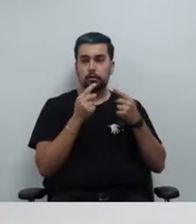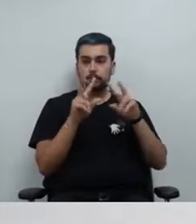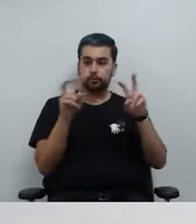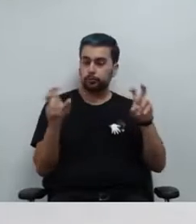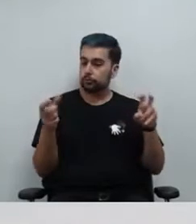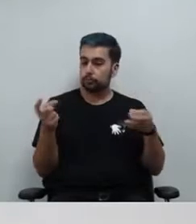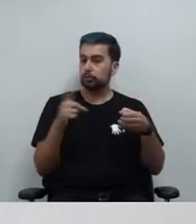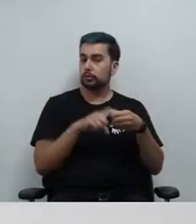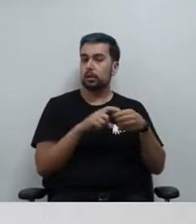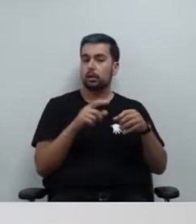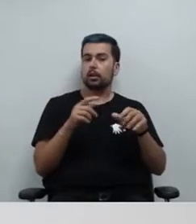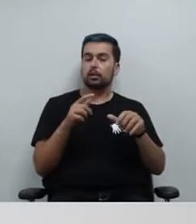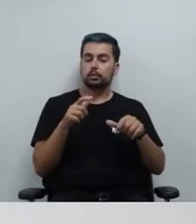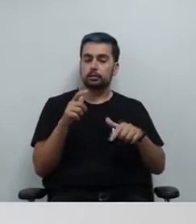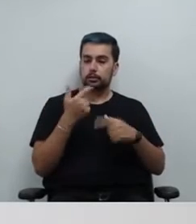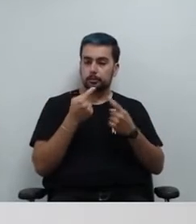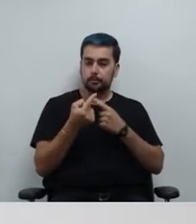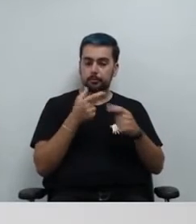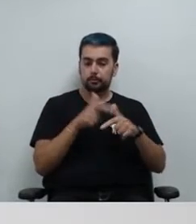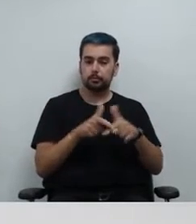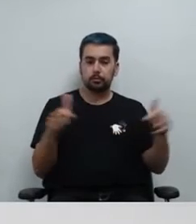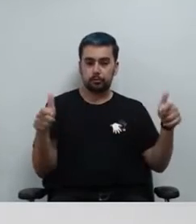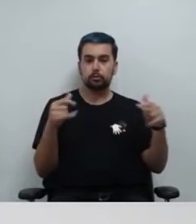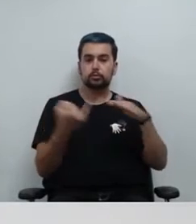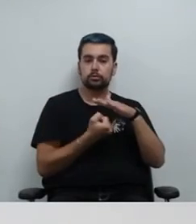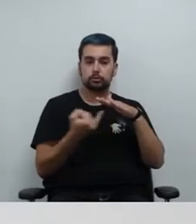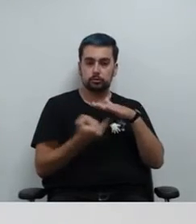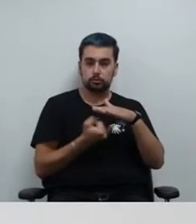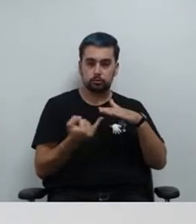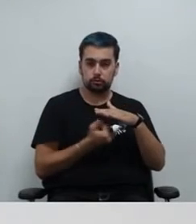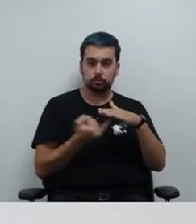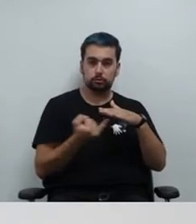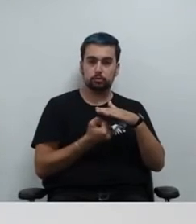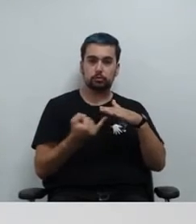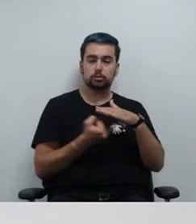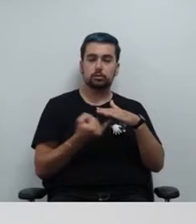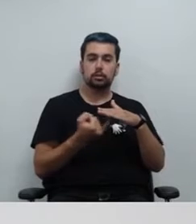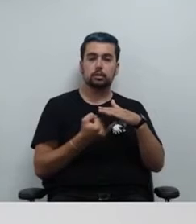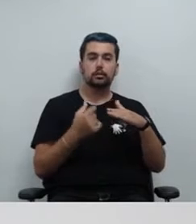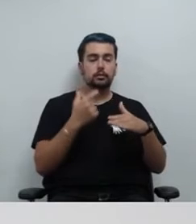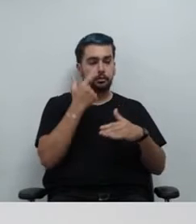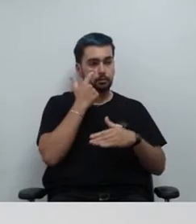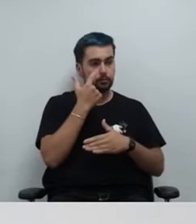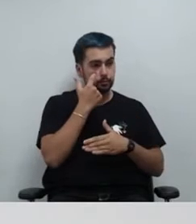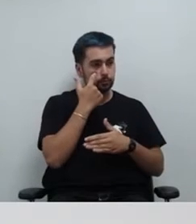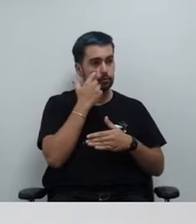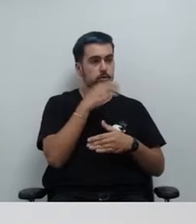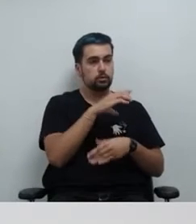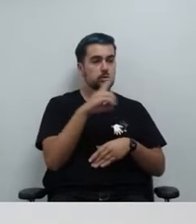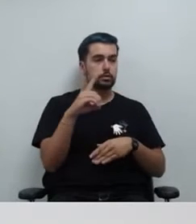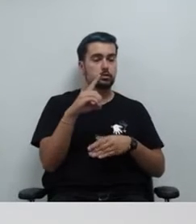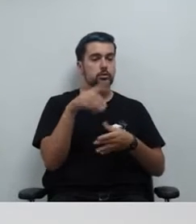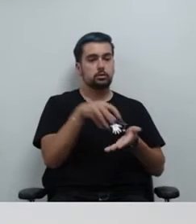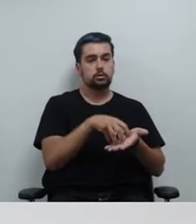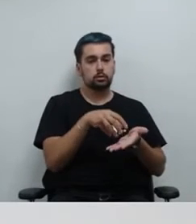com o debate da expansão institucional. Eu vejo aqui também coordenações de núcleos especializados inscritas na